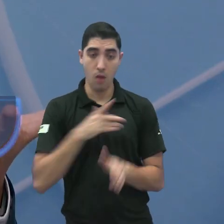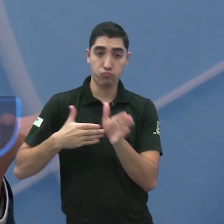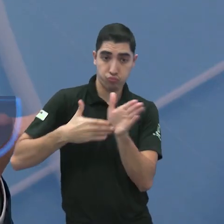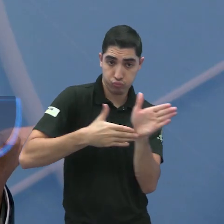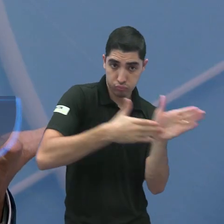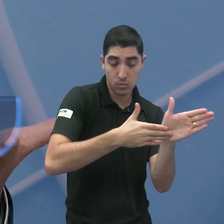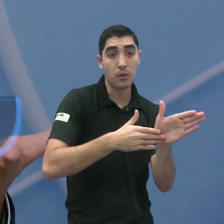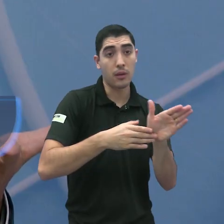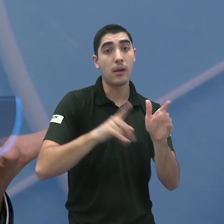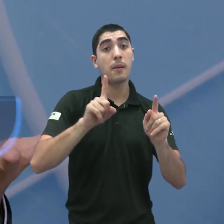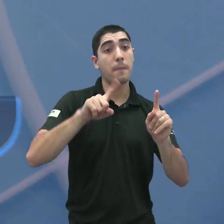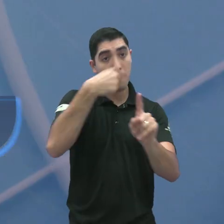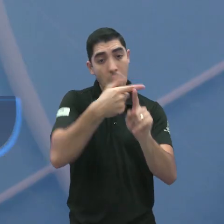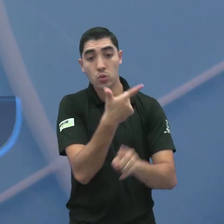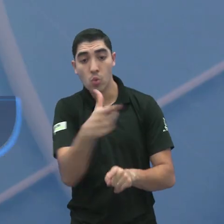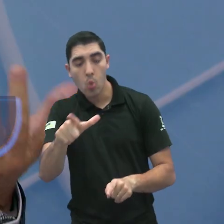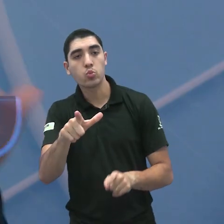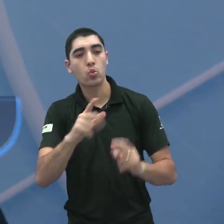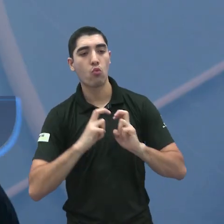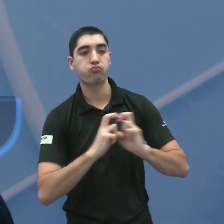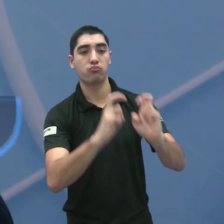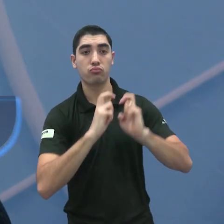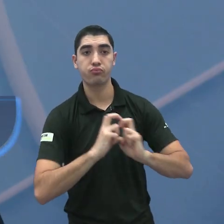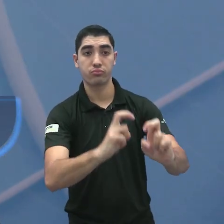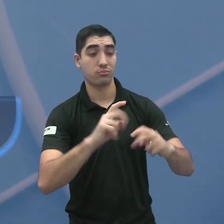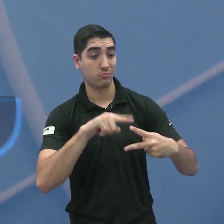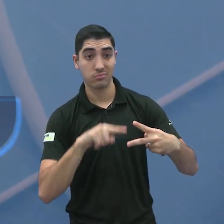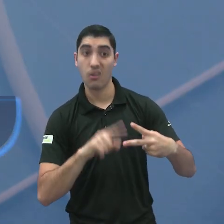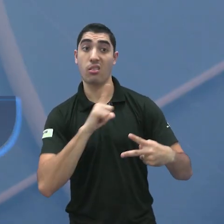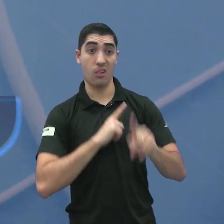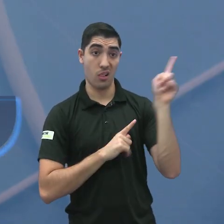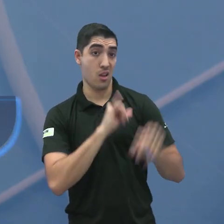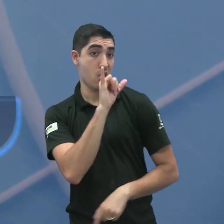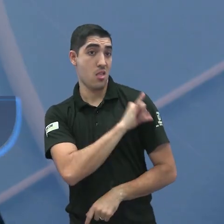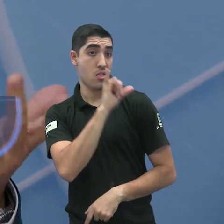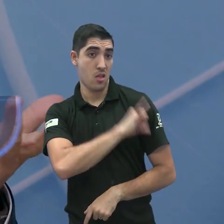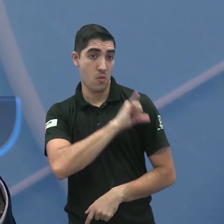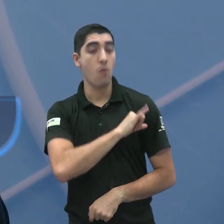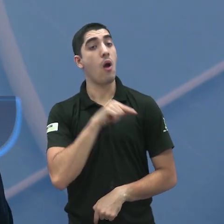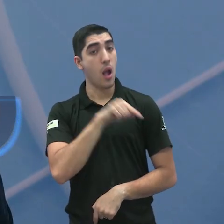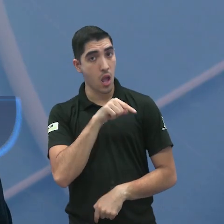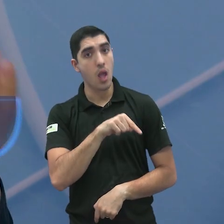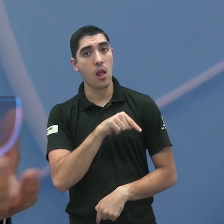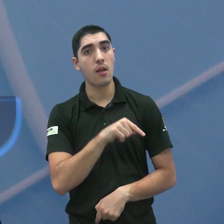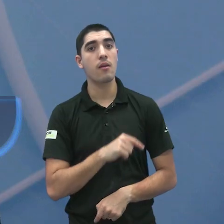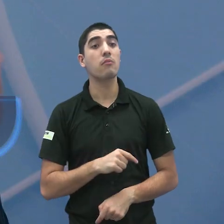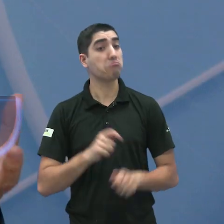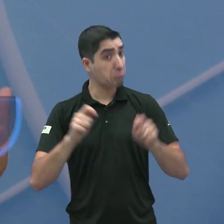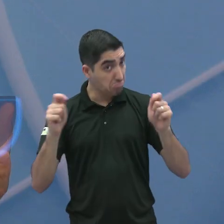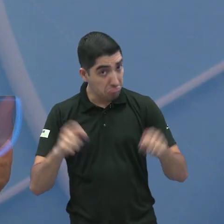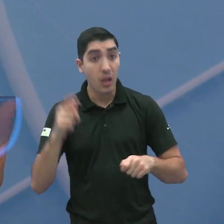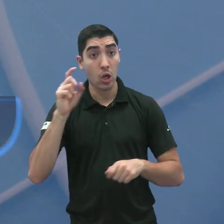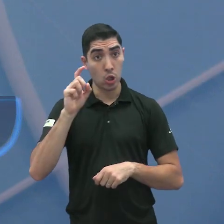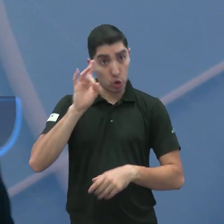de superfície da Supervia, né? São transportes que carregam, atendem não só